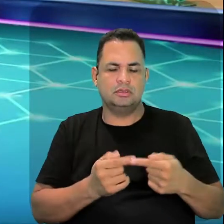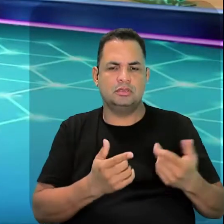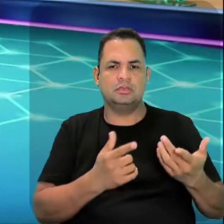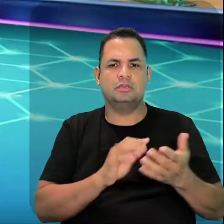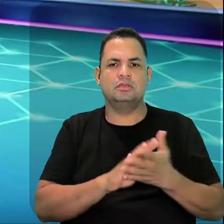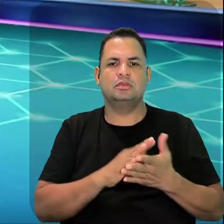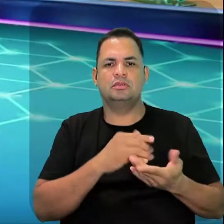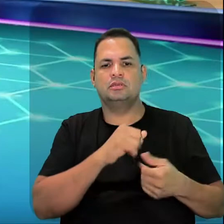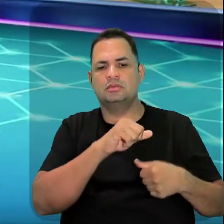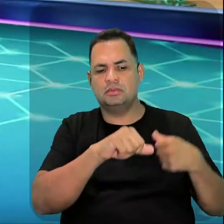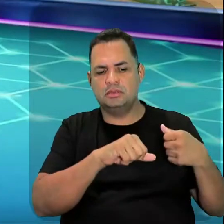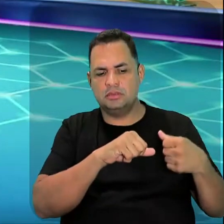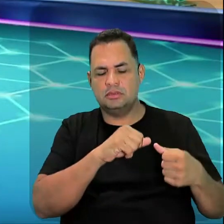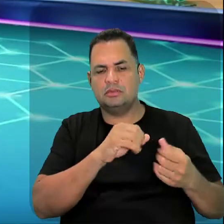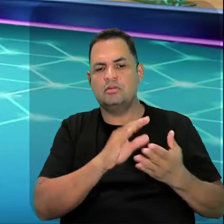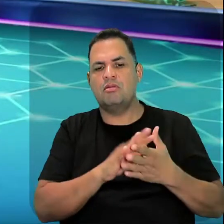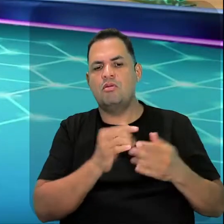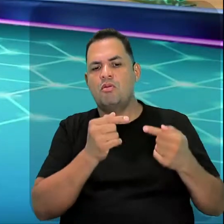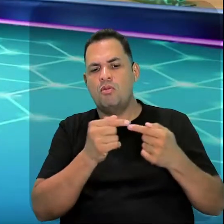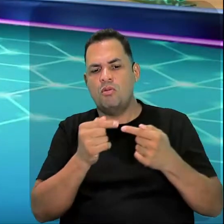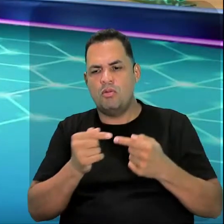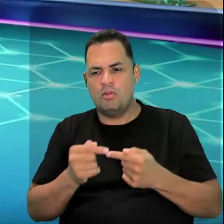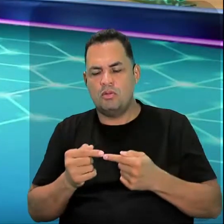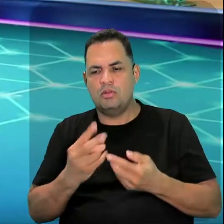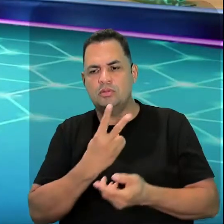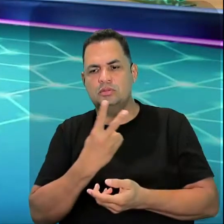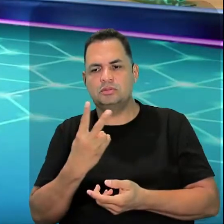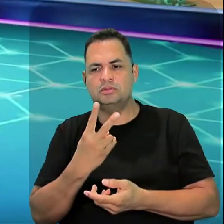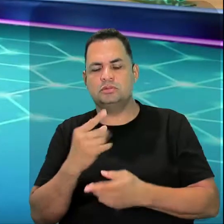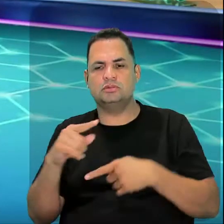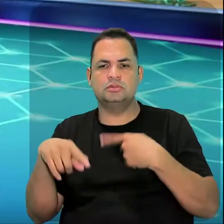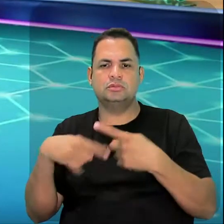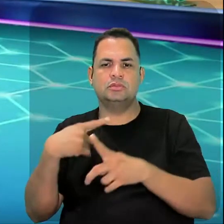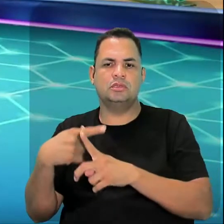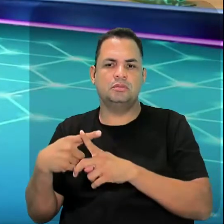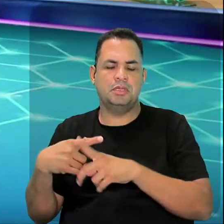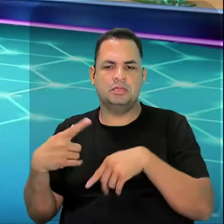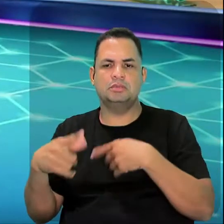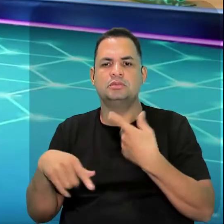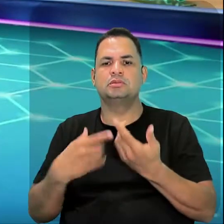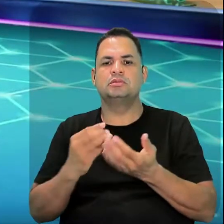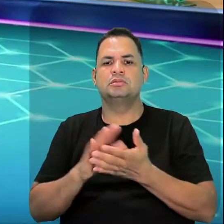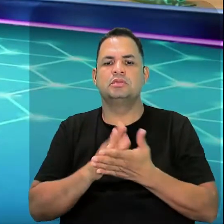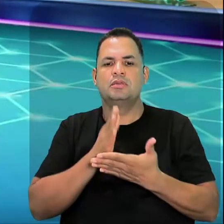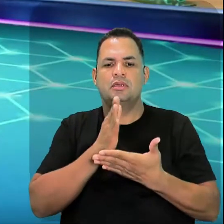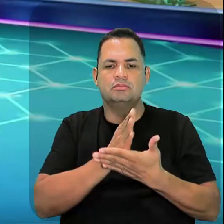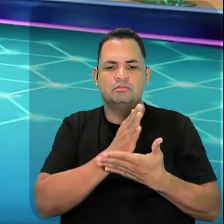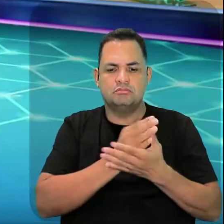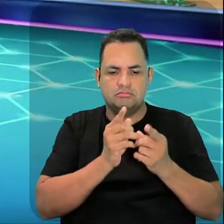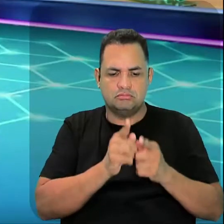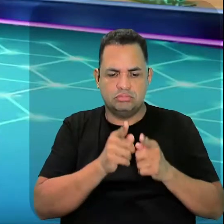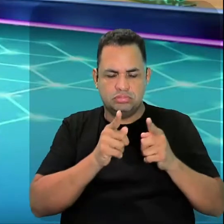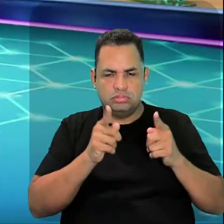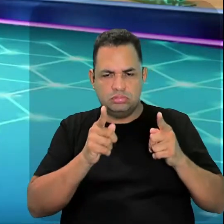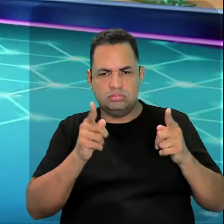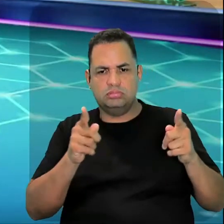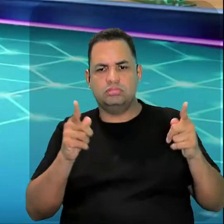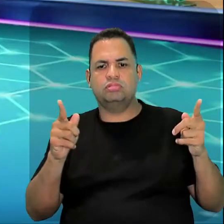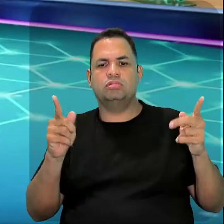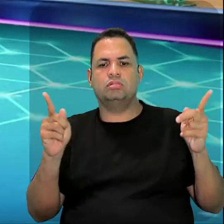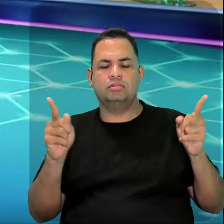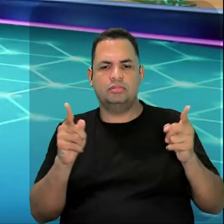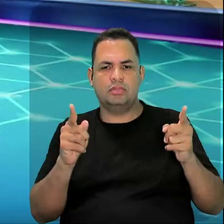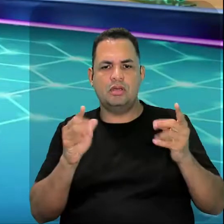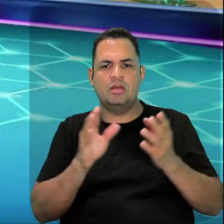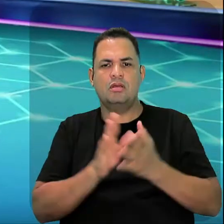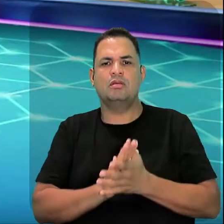outra, depois se liga mais a outras 2, ou se liga mais uma, e aí vai formando um aglomerado de moléculas que